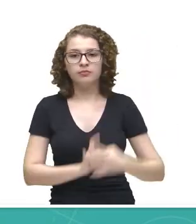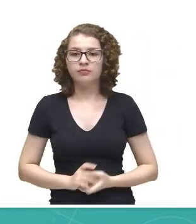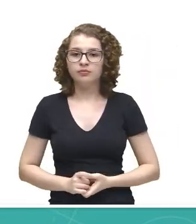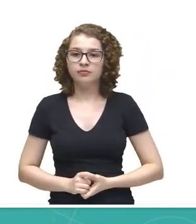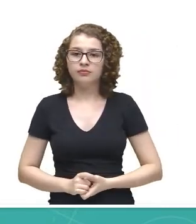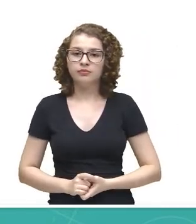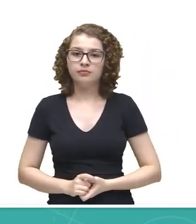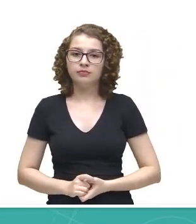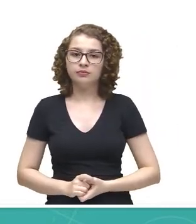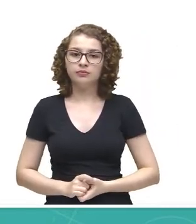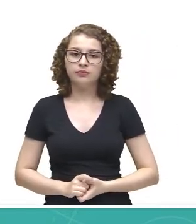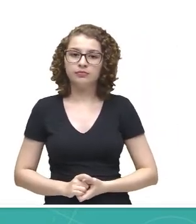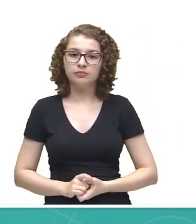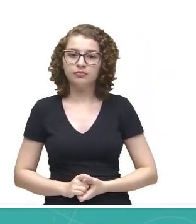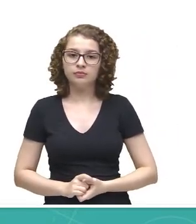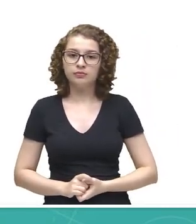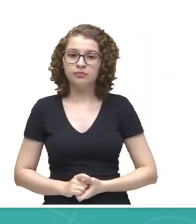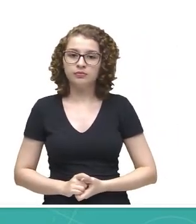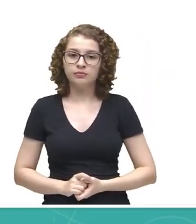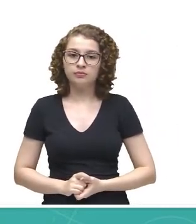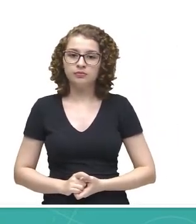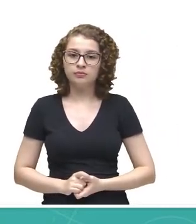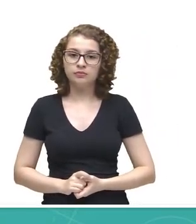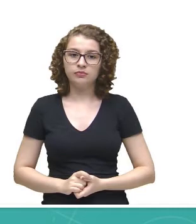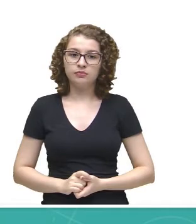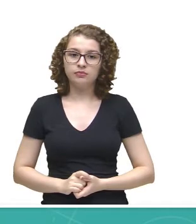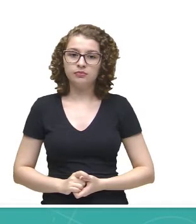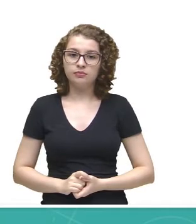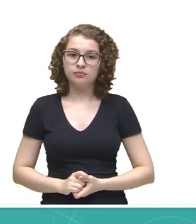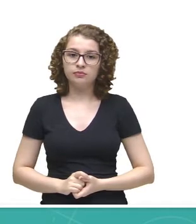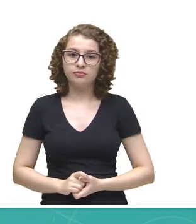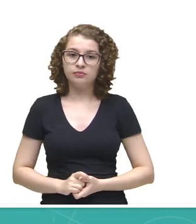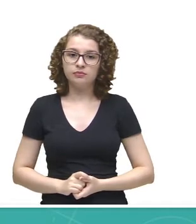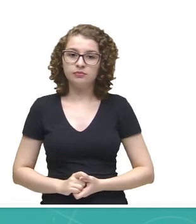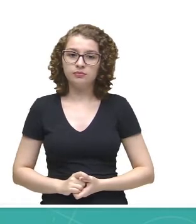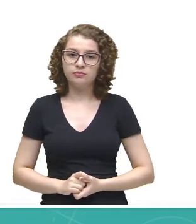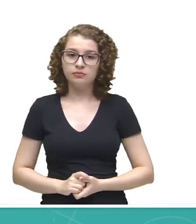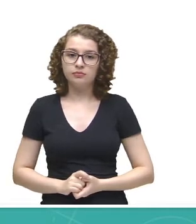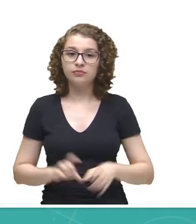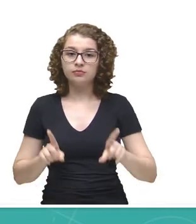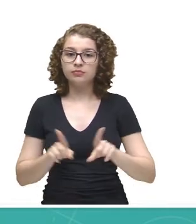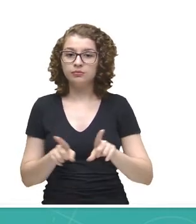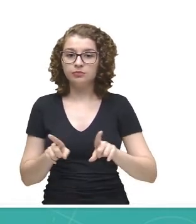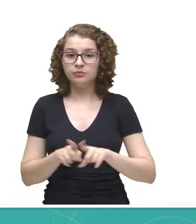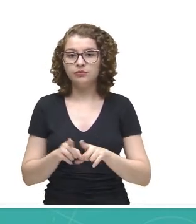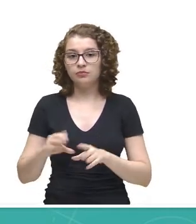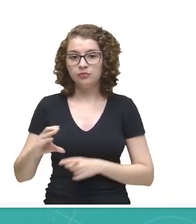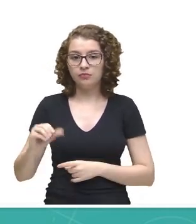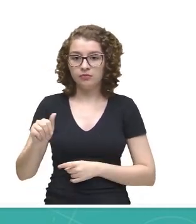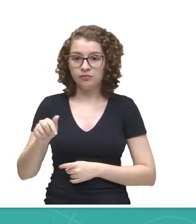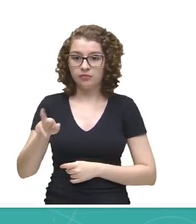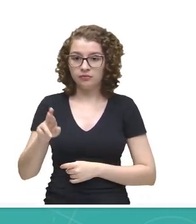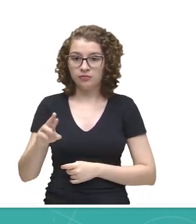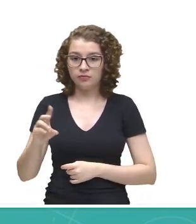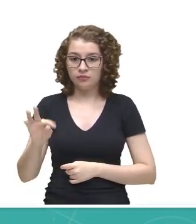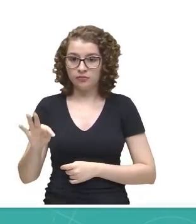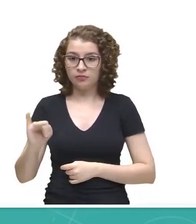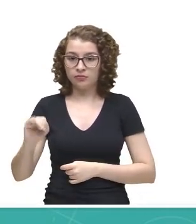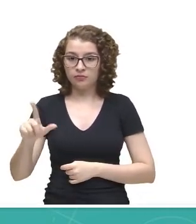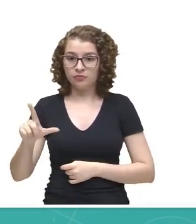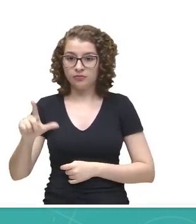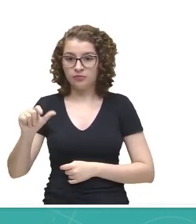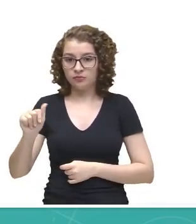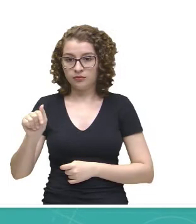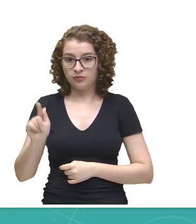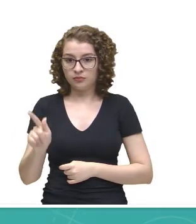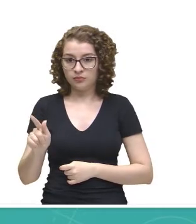o osso, o tecido conjuntivo denso. Temos também o tecido cartilaginoso, que ele está presente aqui, ó,